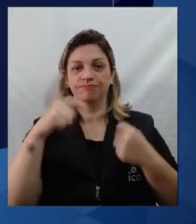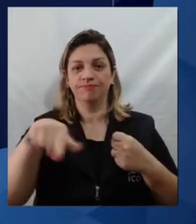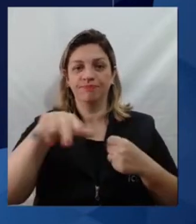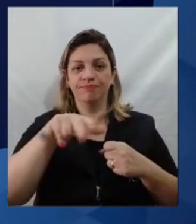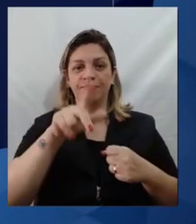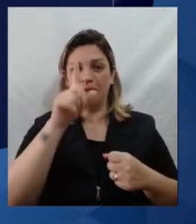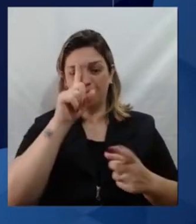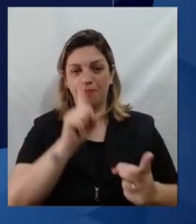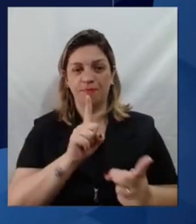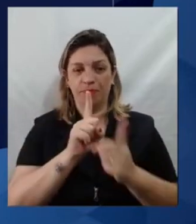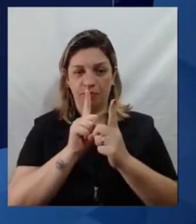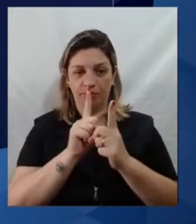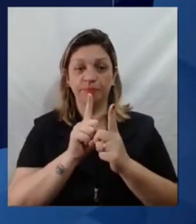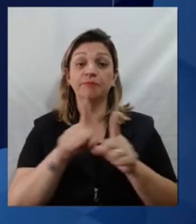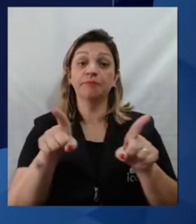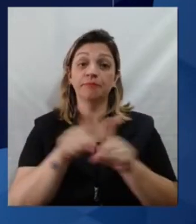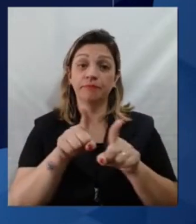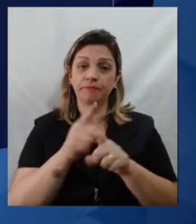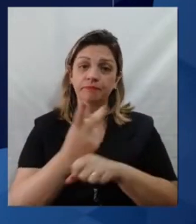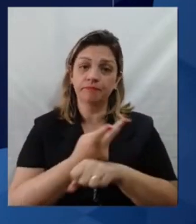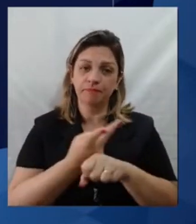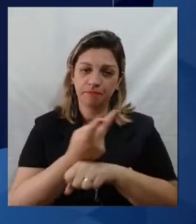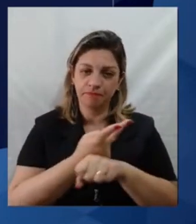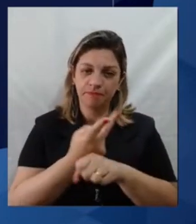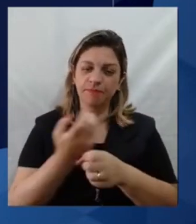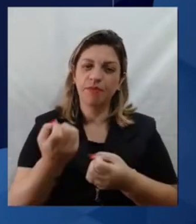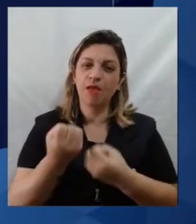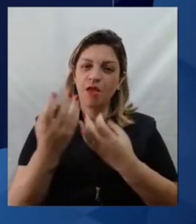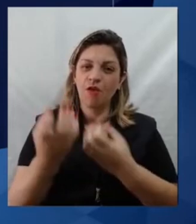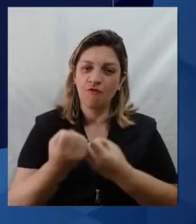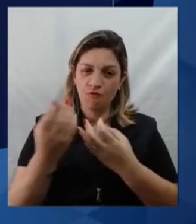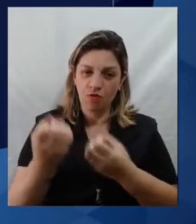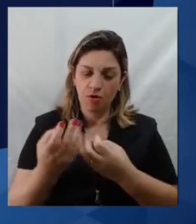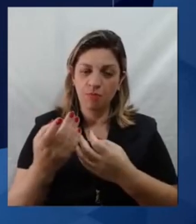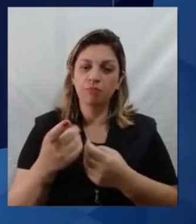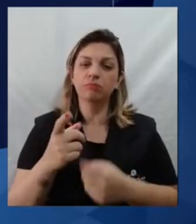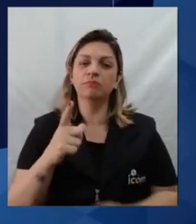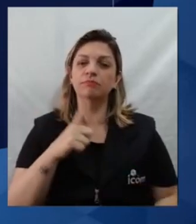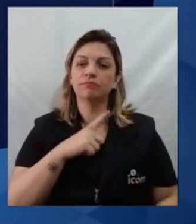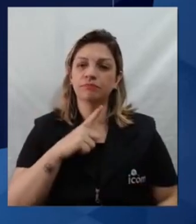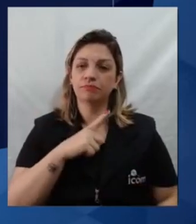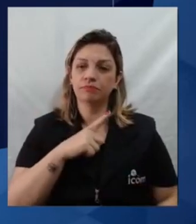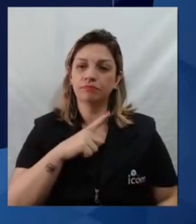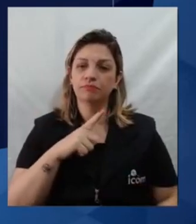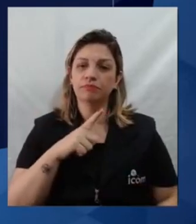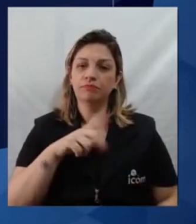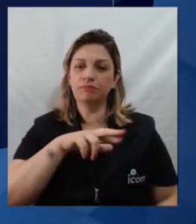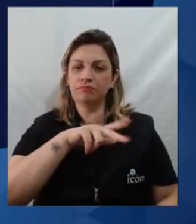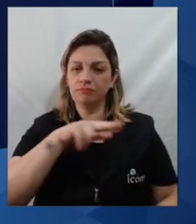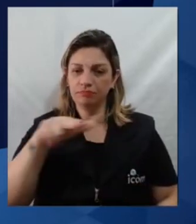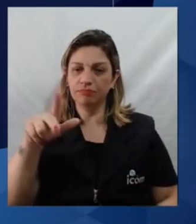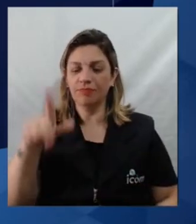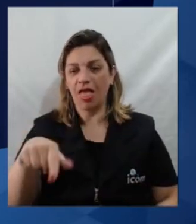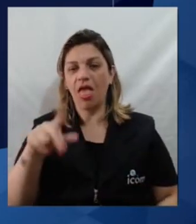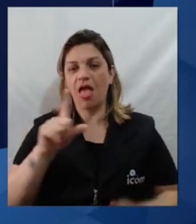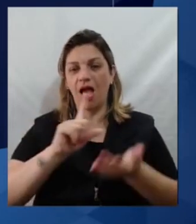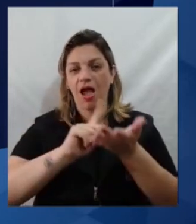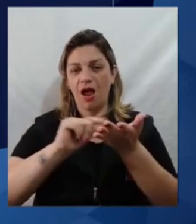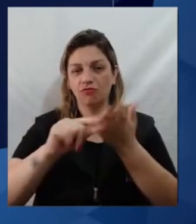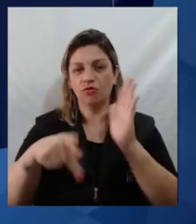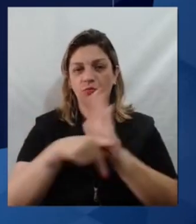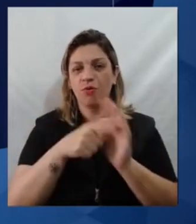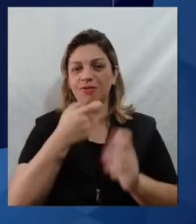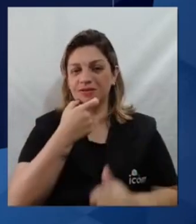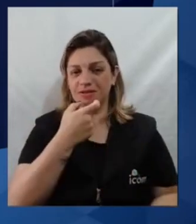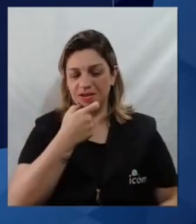Foi realizada uma busca na base de dados PubMed-ERIC, os idiomas dos artigos estavam em inglês, com os seguintes indexadores: